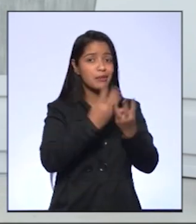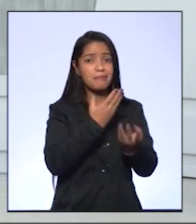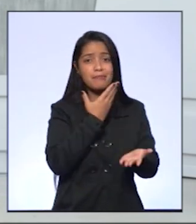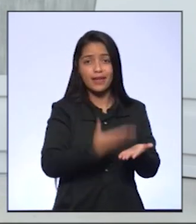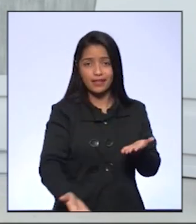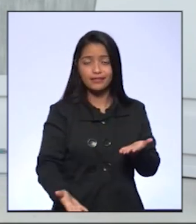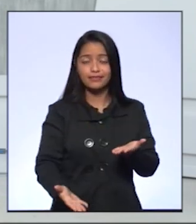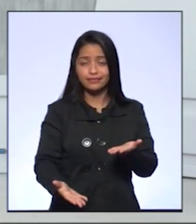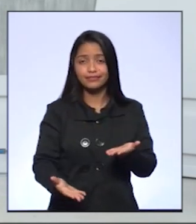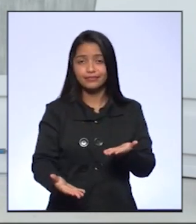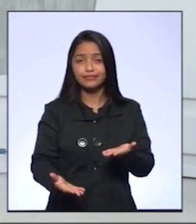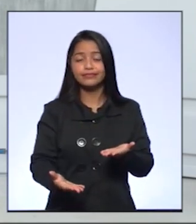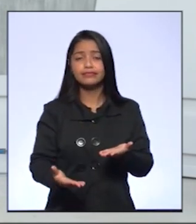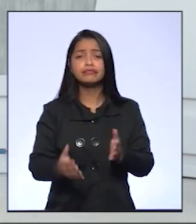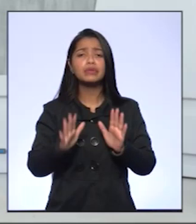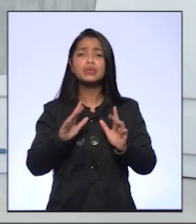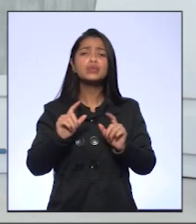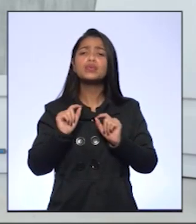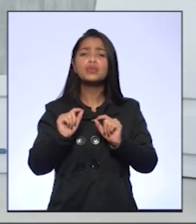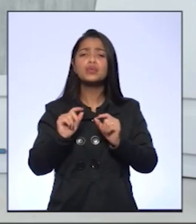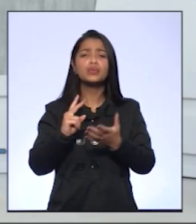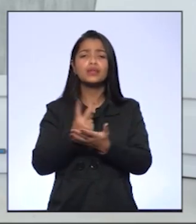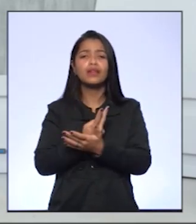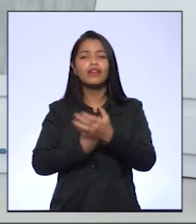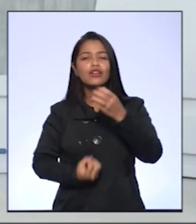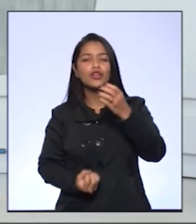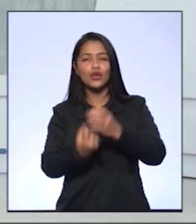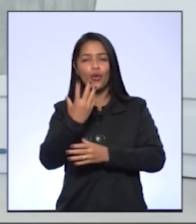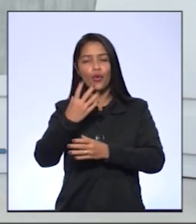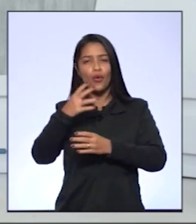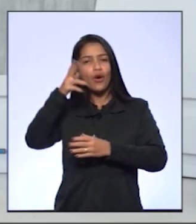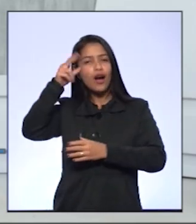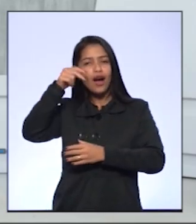Jerusalém, mano, que foi quando eles criaram a maior parte das ordens de cavalaria,